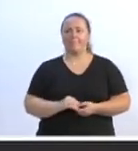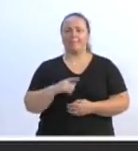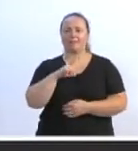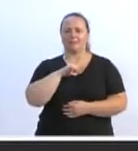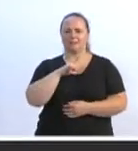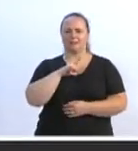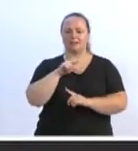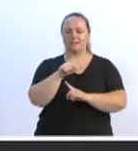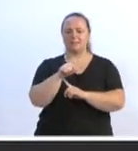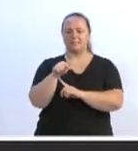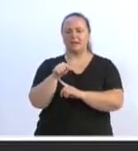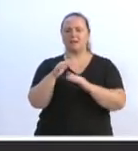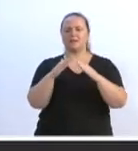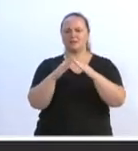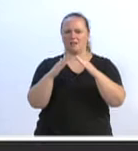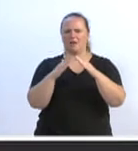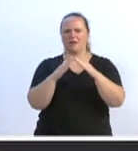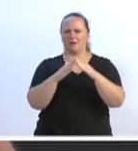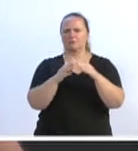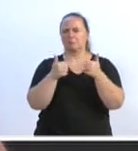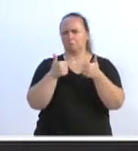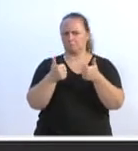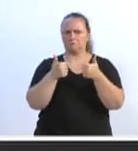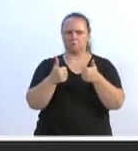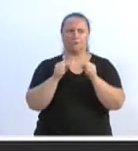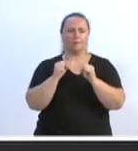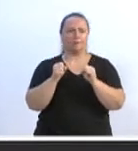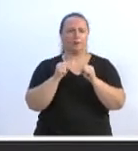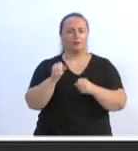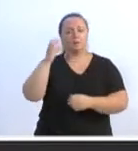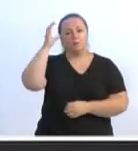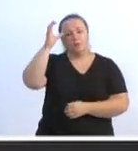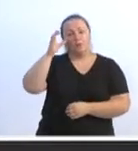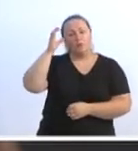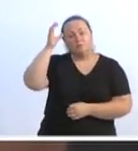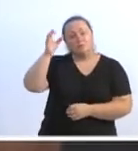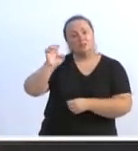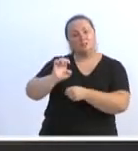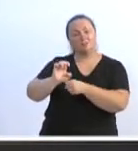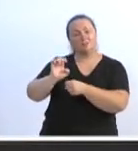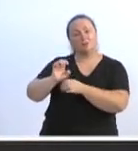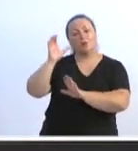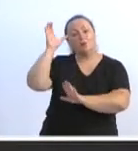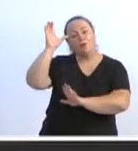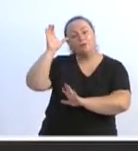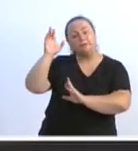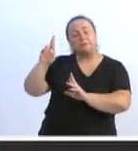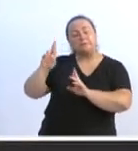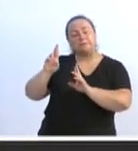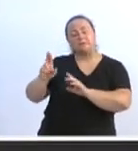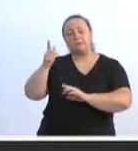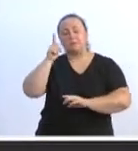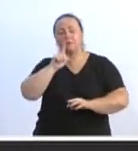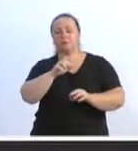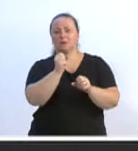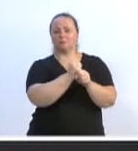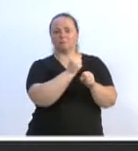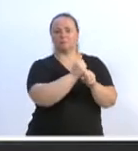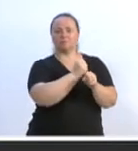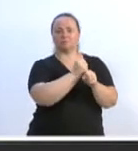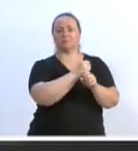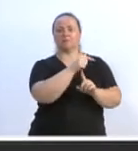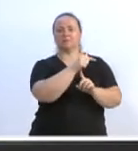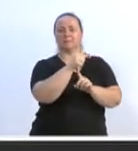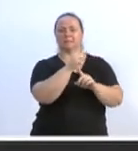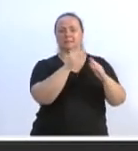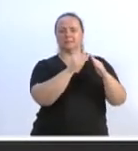eu acho que ainda é viável talvez o pinho moreira tem um pouco de consciência aqui no estado com a defesa civil consiga mas a minha preocupação é